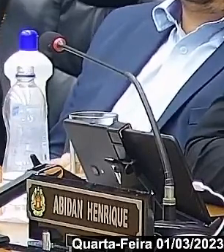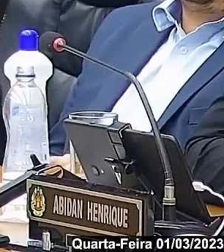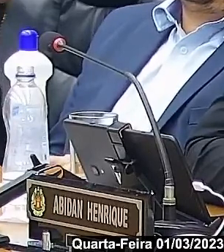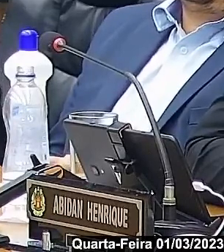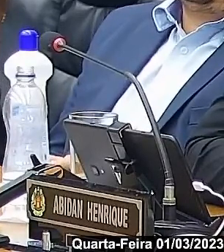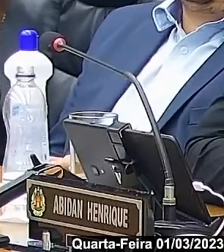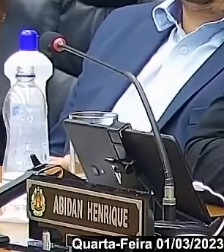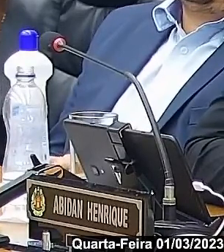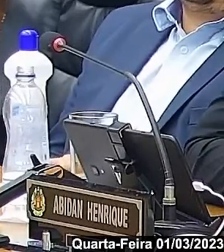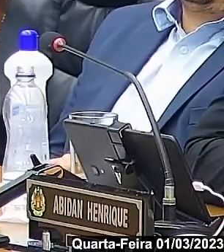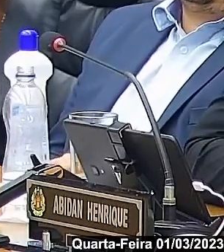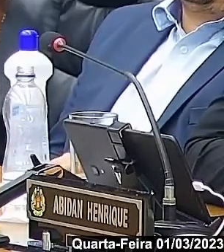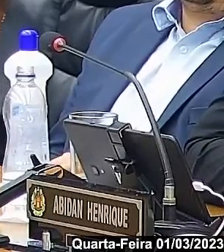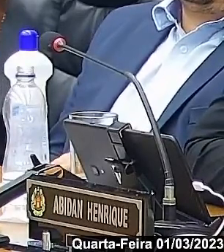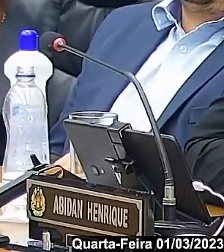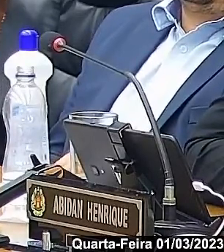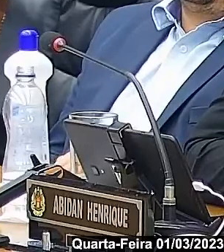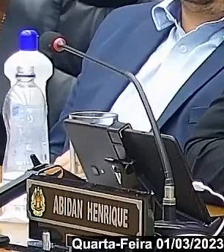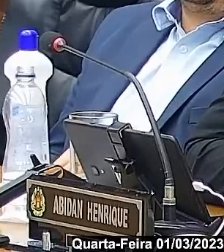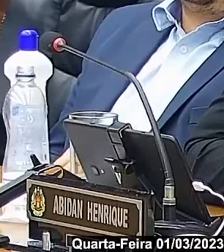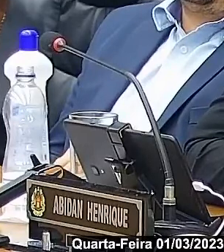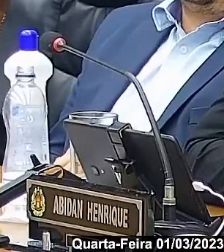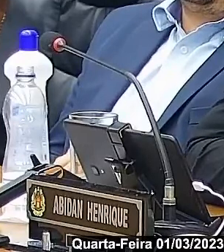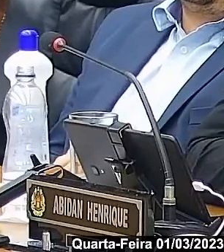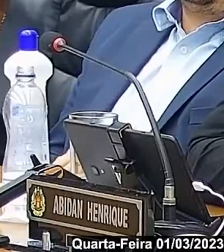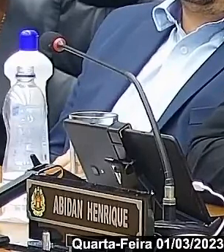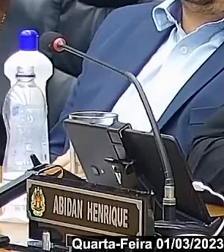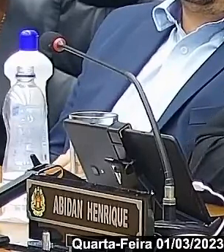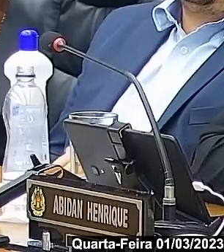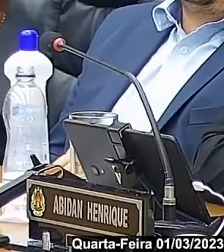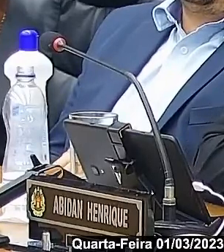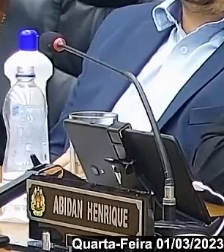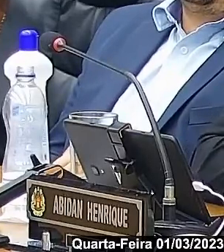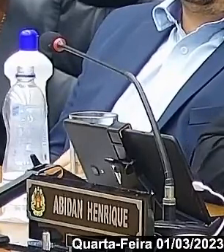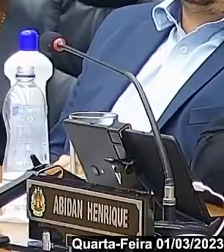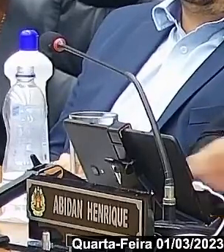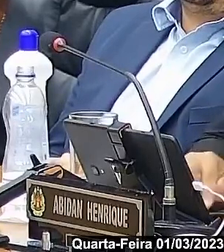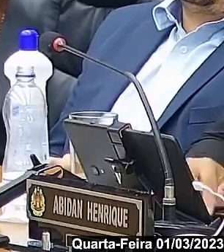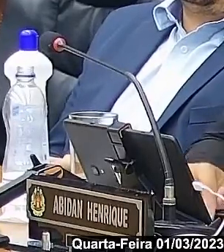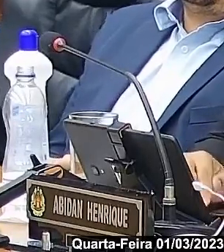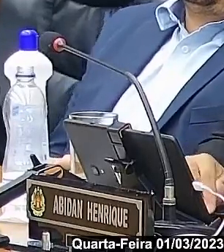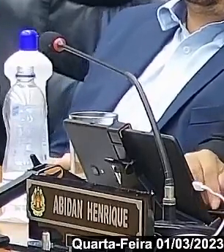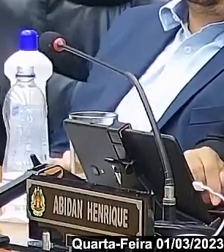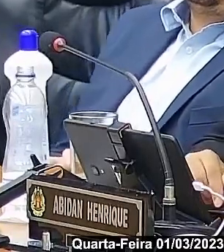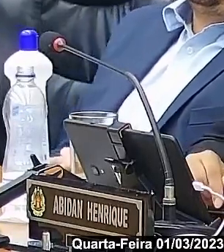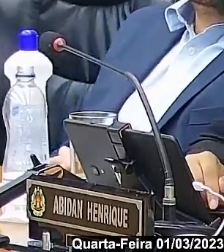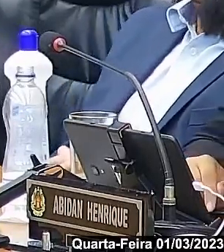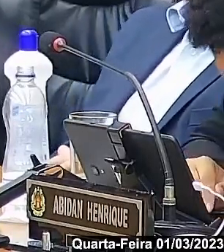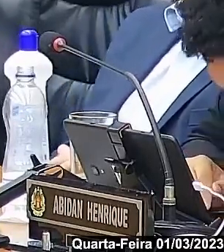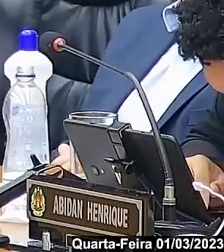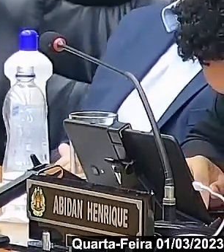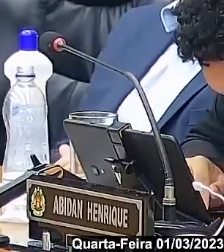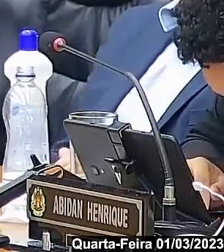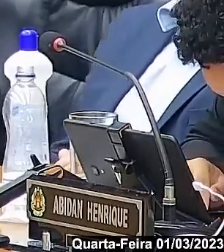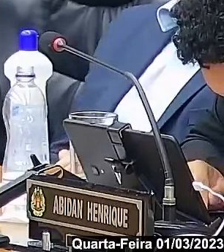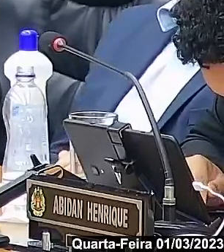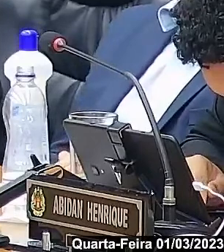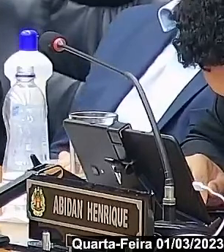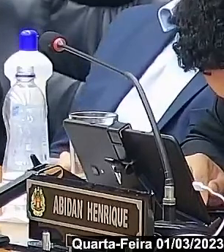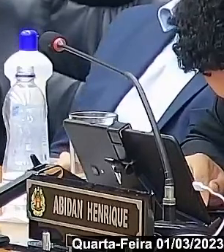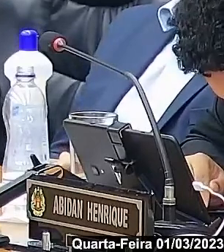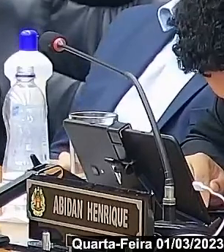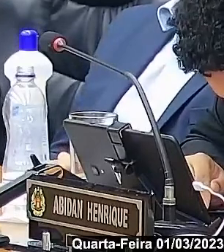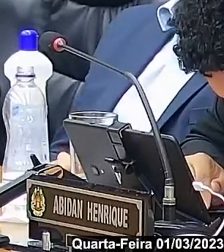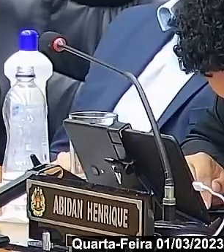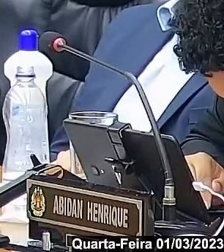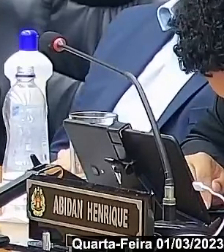amigo, colega, pelo menos, se não amigos, mas pelo menos colega de todos os meus pares aqui. Não tenho desavença